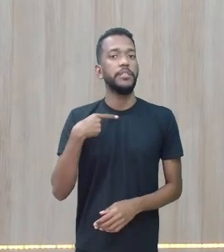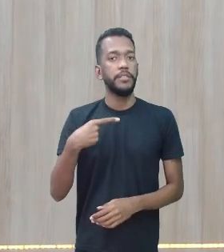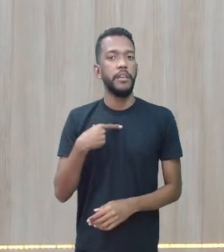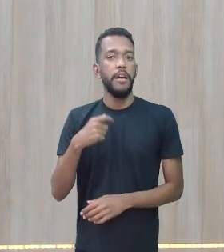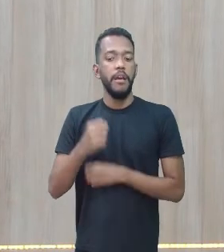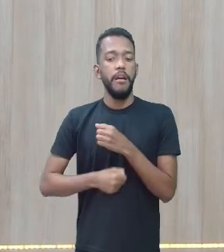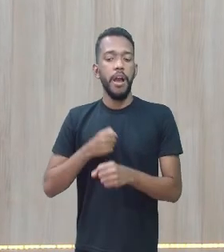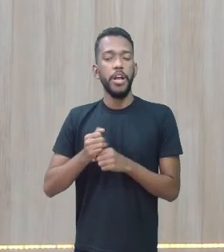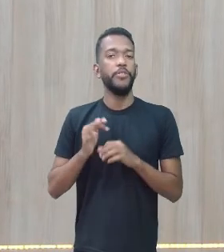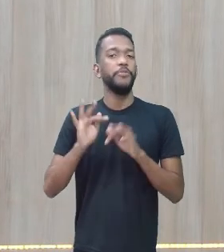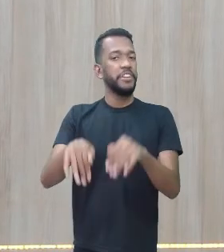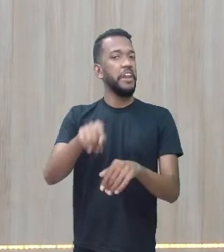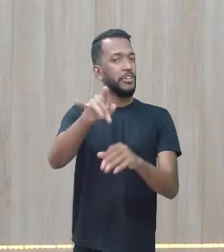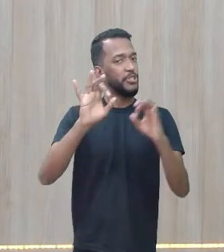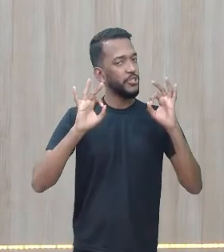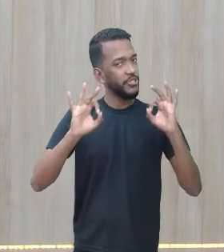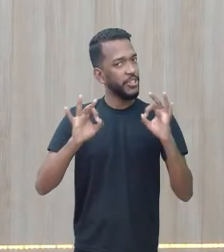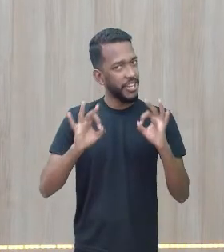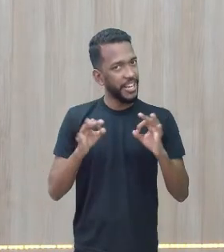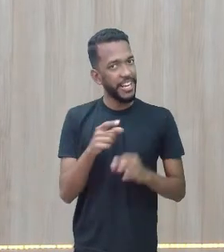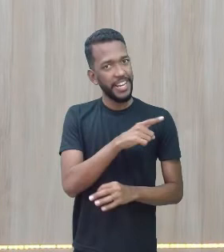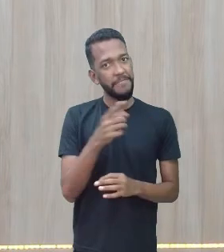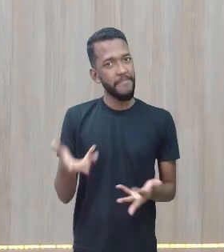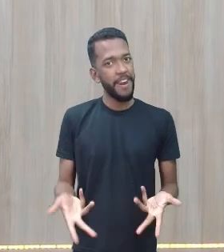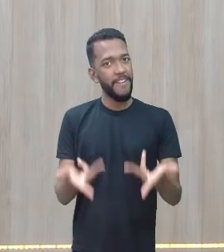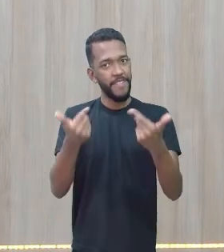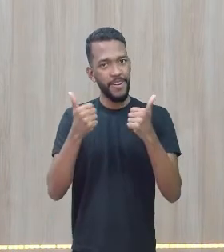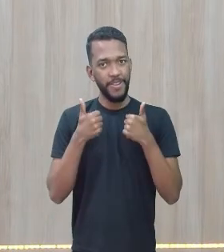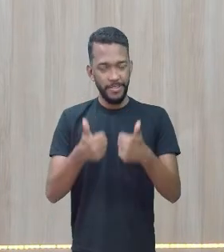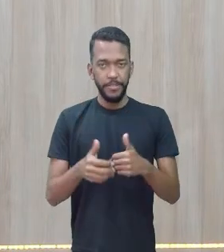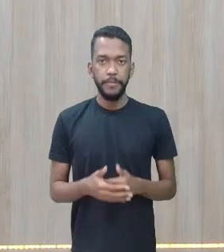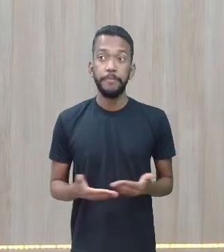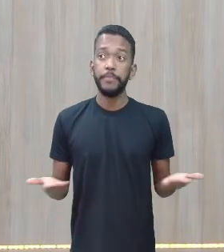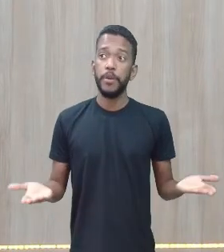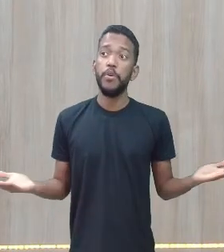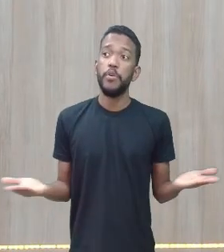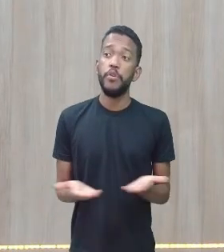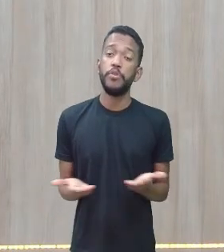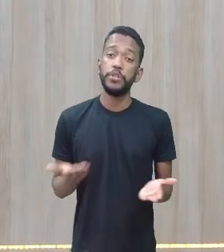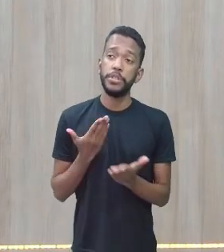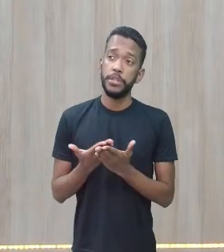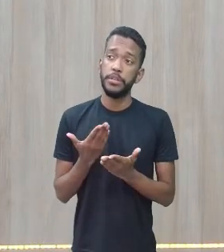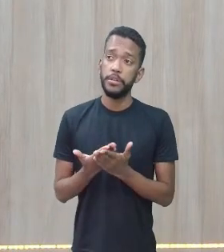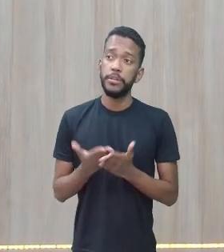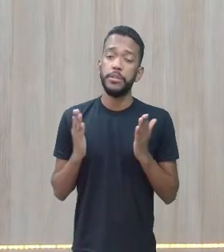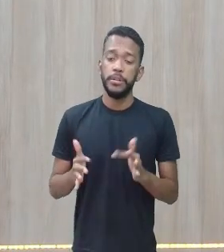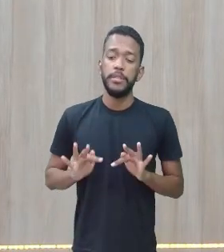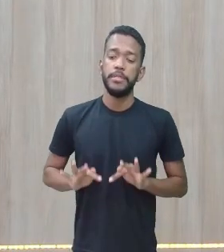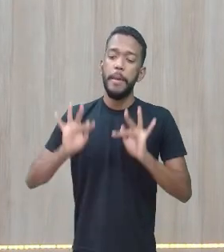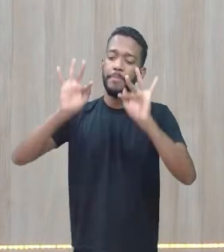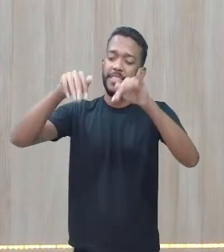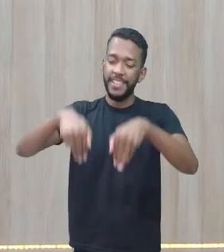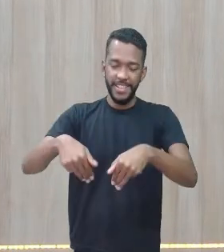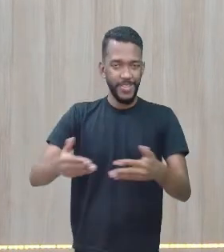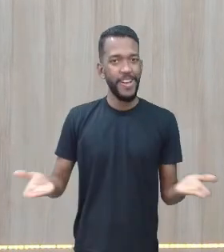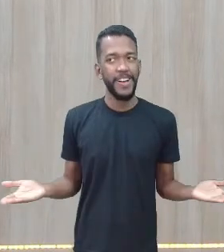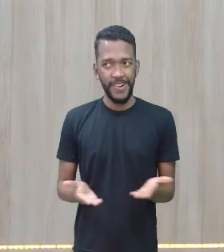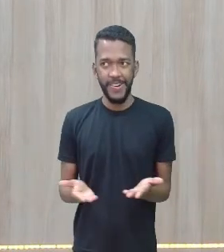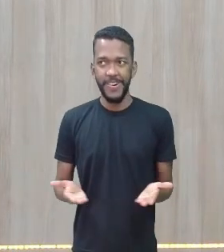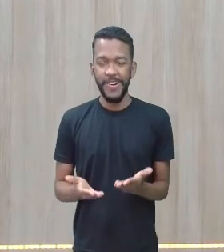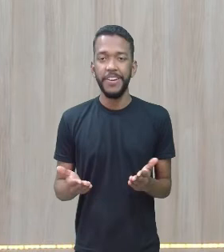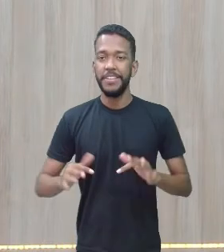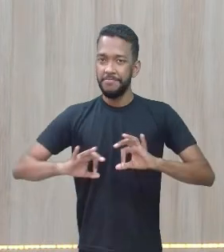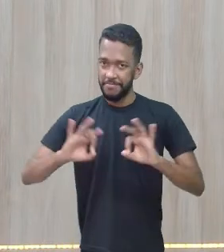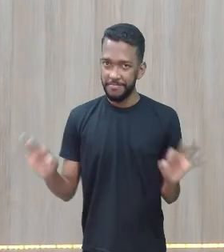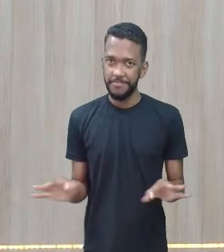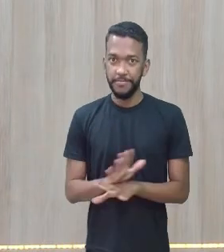finais. Que chique, hein? Vocês estão maravilhosos. Então, a nossa aula, ela está terminando, né? Por